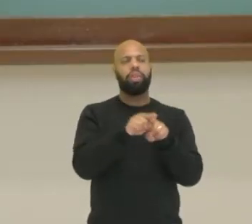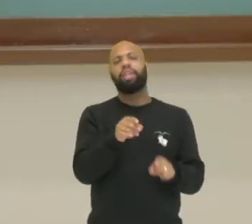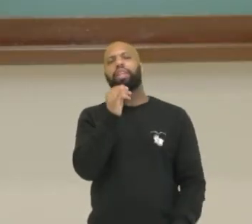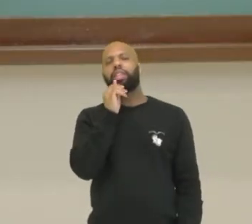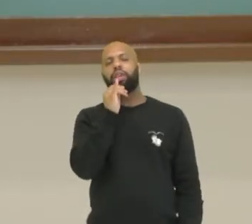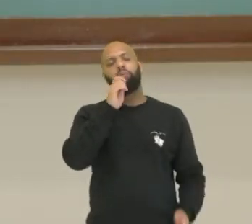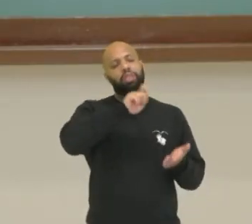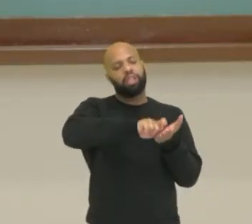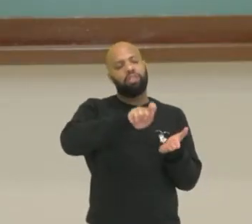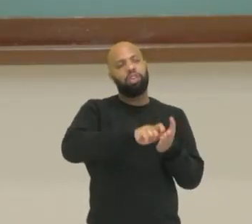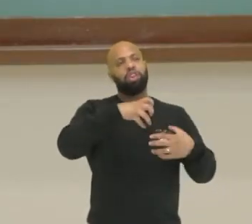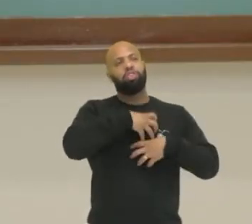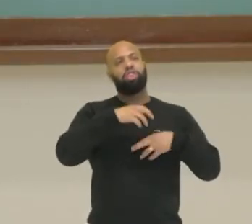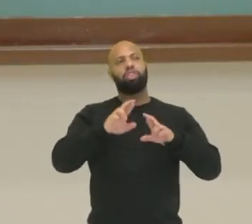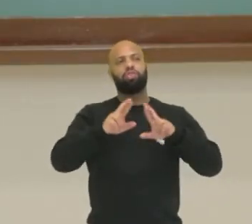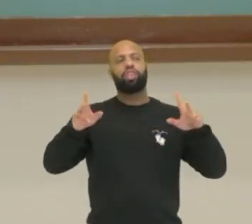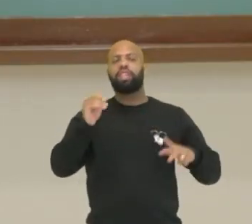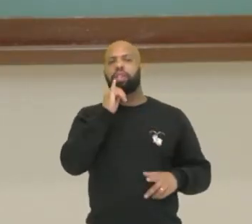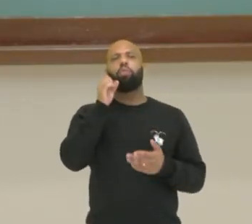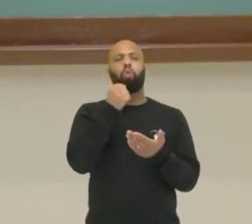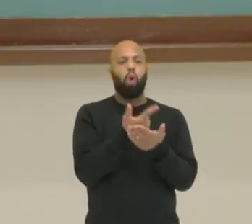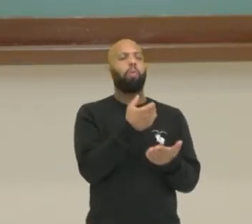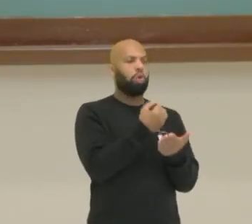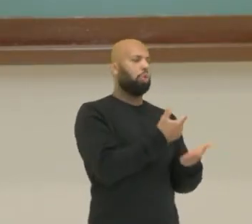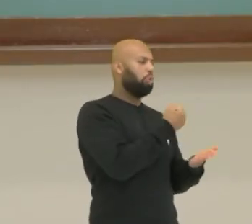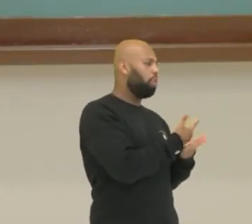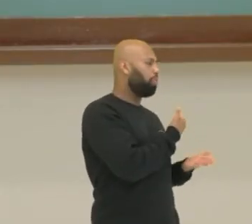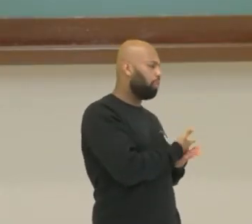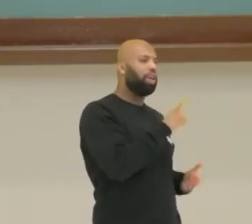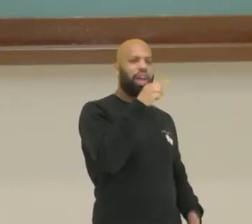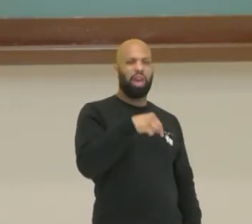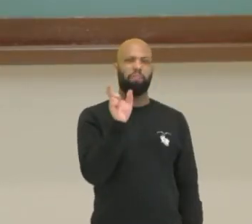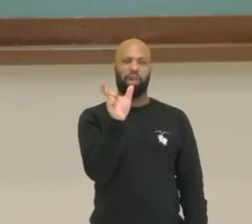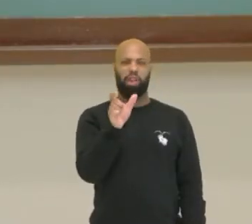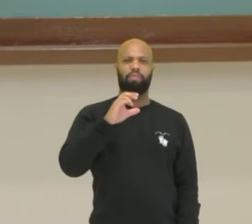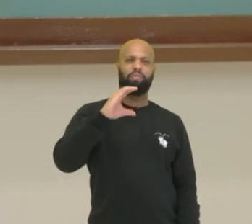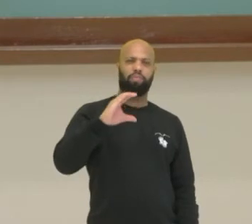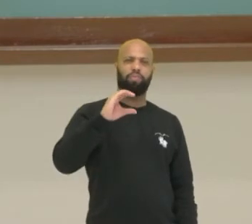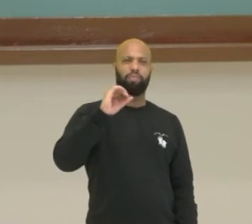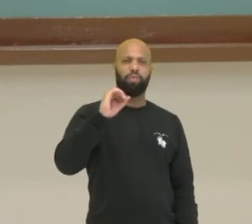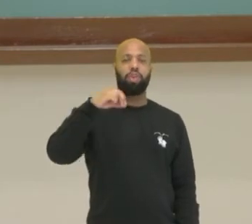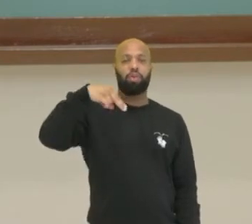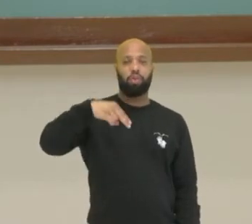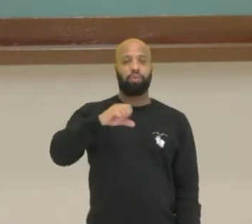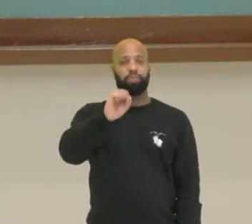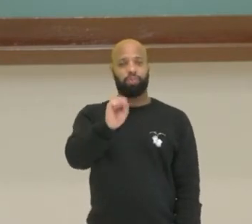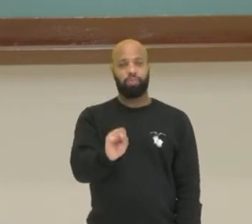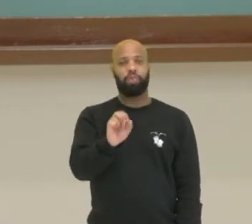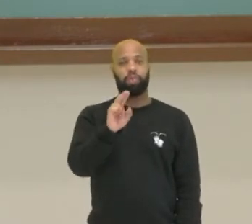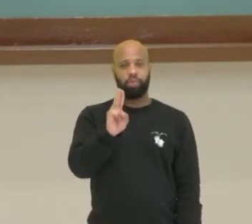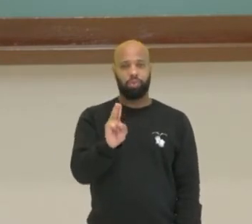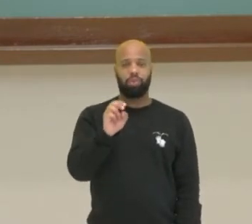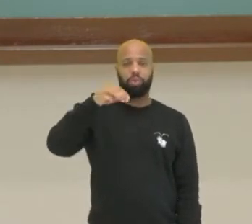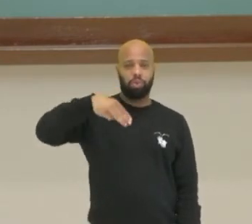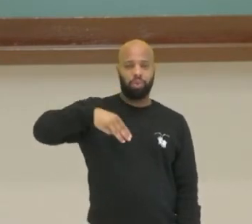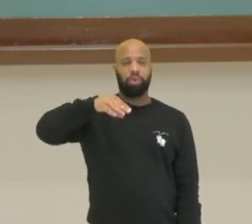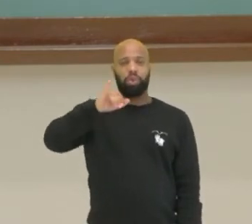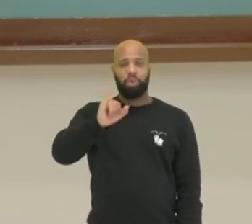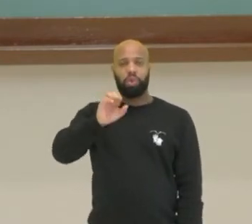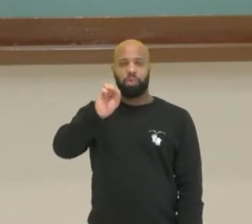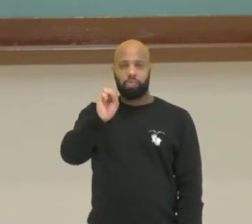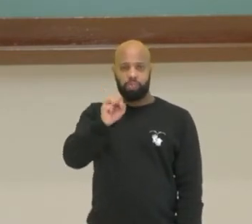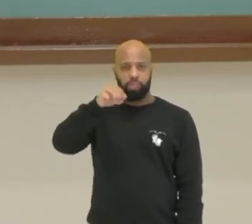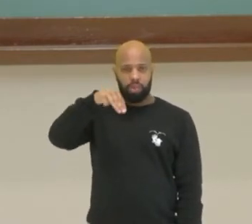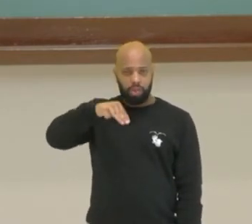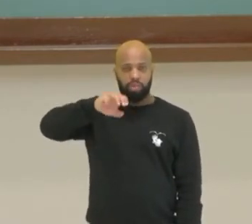ter escrito aí a palavra consumismo, né? O consumismo também é uma palavra que vem ao encontro das expectativas para essa resposta,